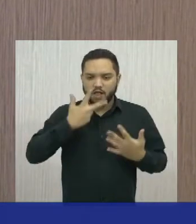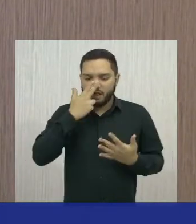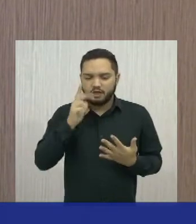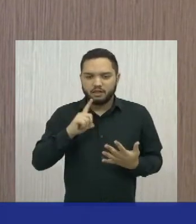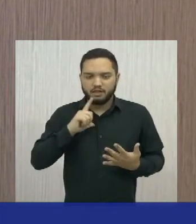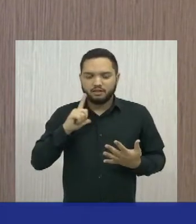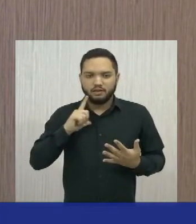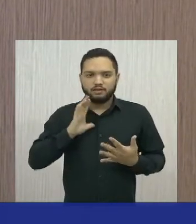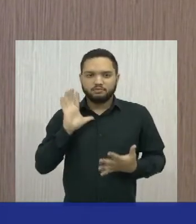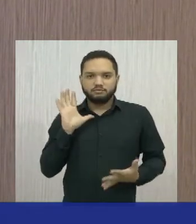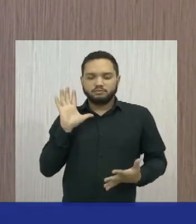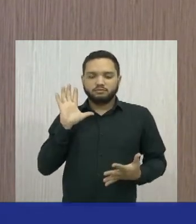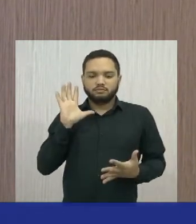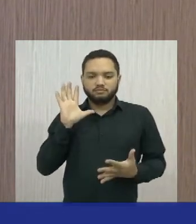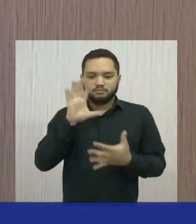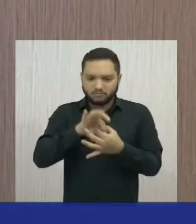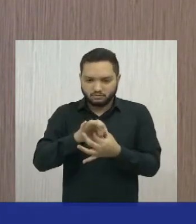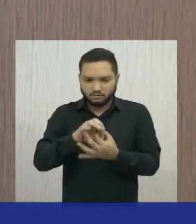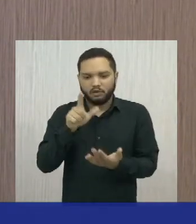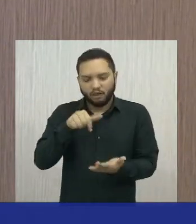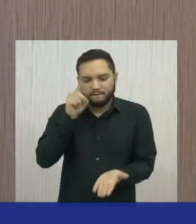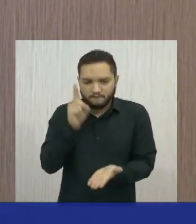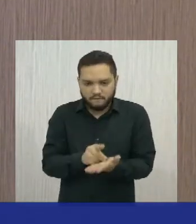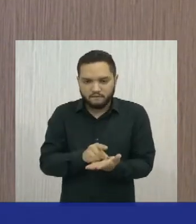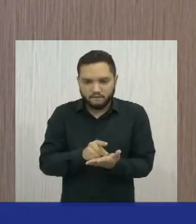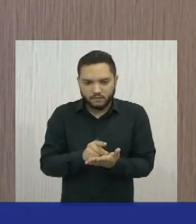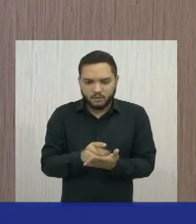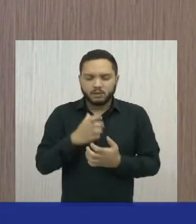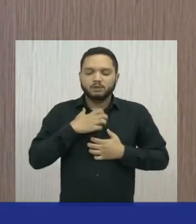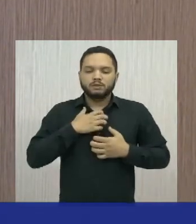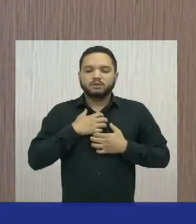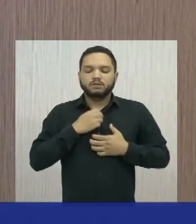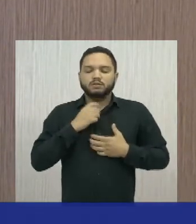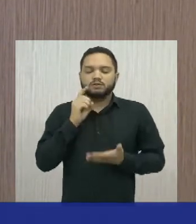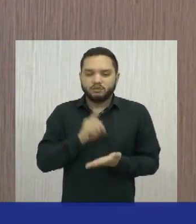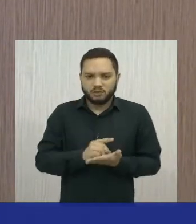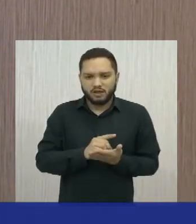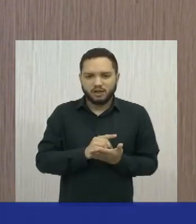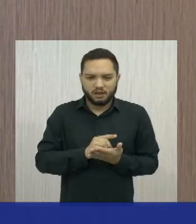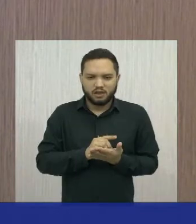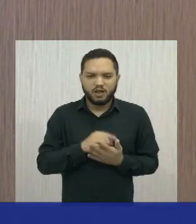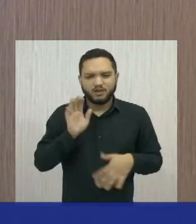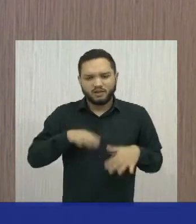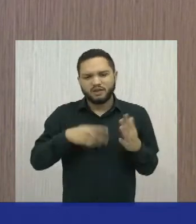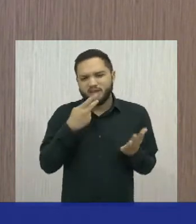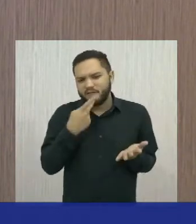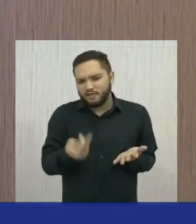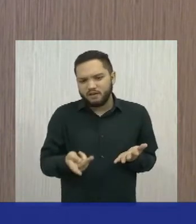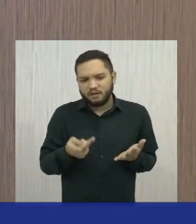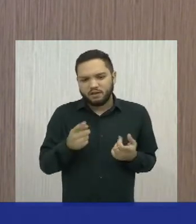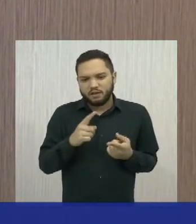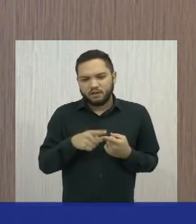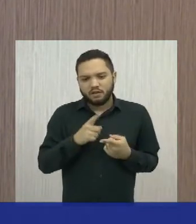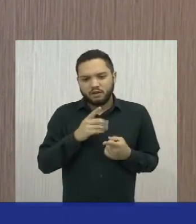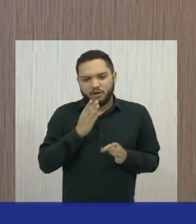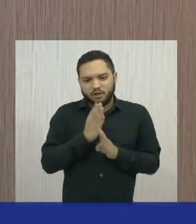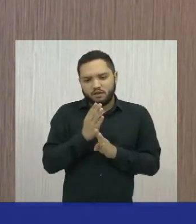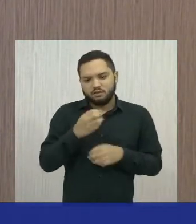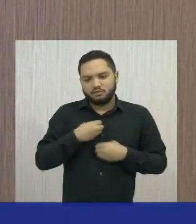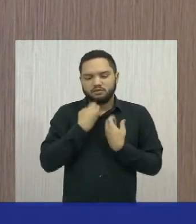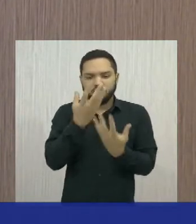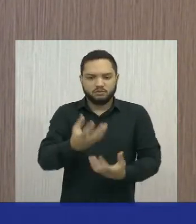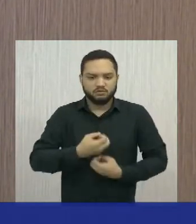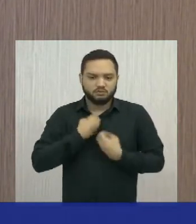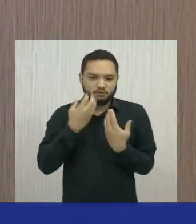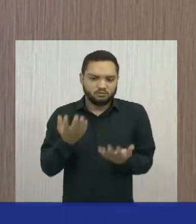conexão com a verdade, com o sentimento da gente, às vezes a gente fala a partir dos nossos filtros. Então, não